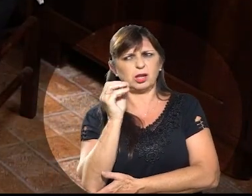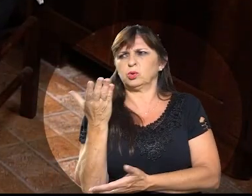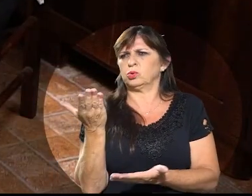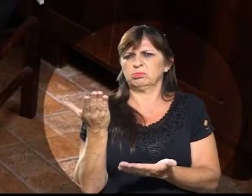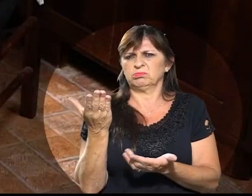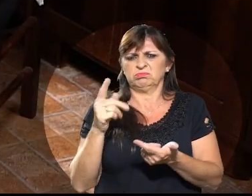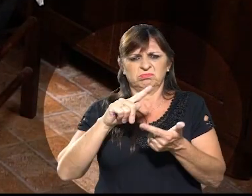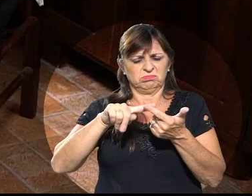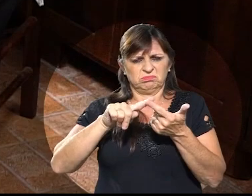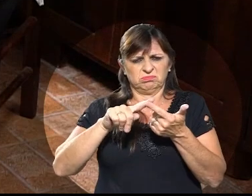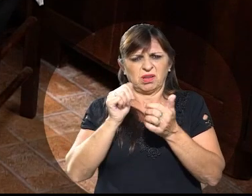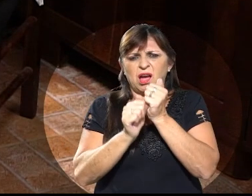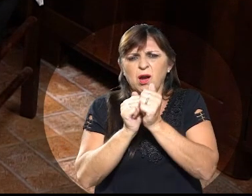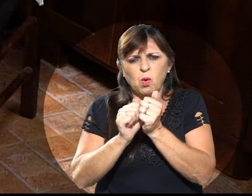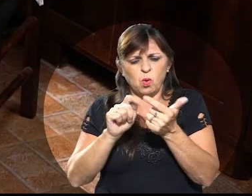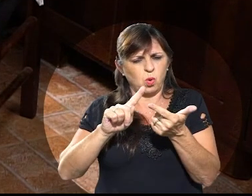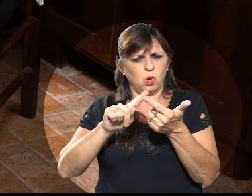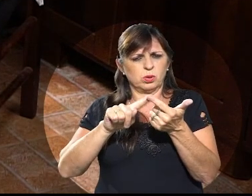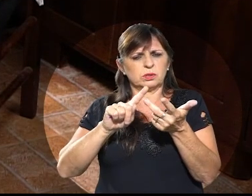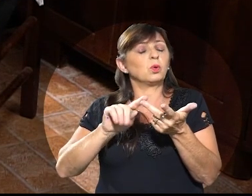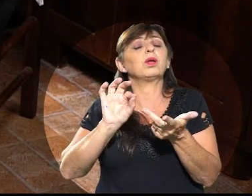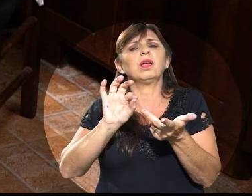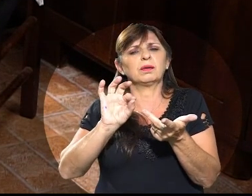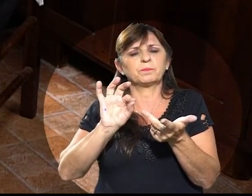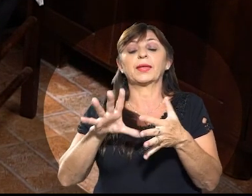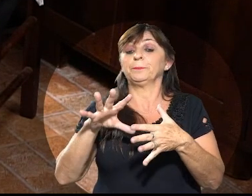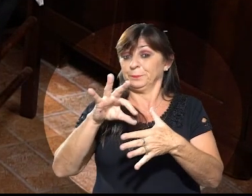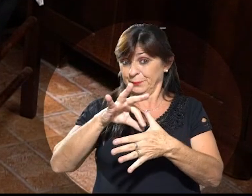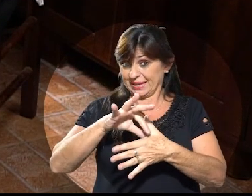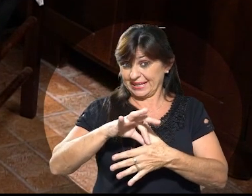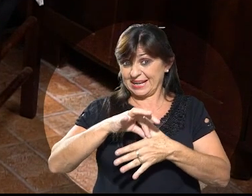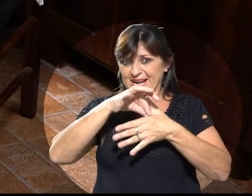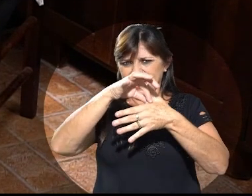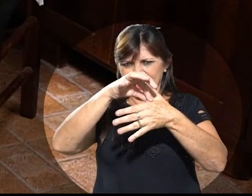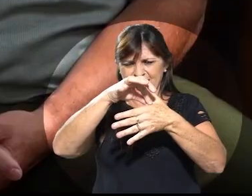o que que é que usa? Carne de cabrito,